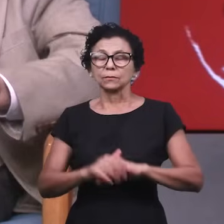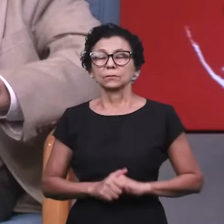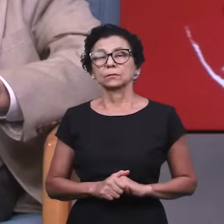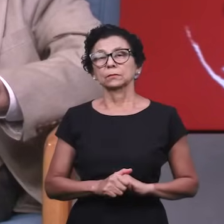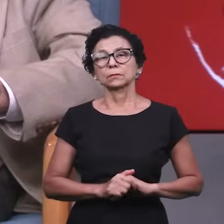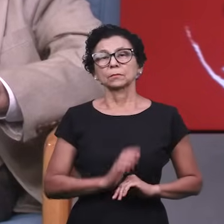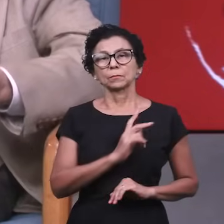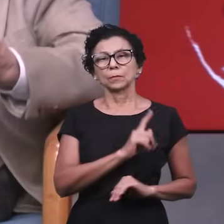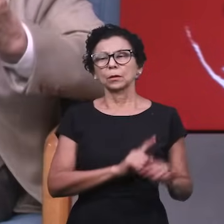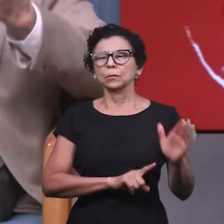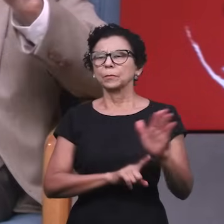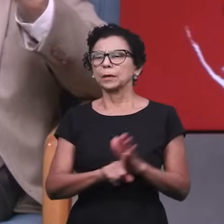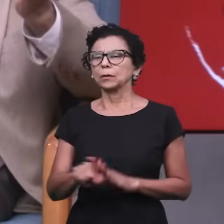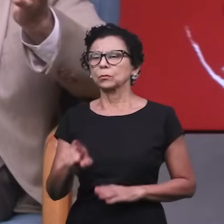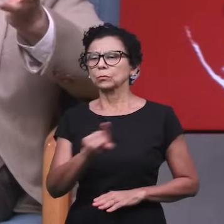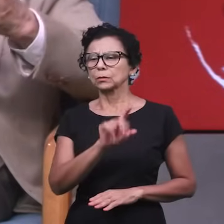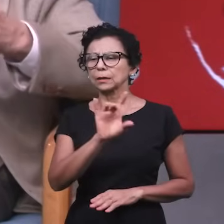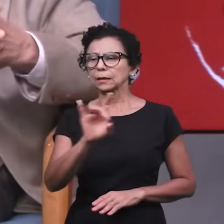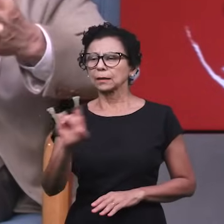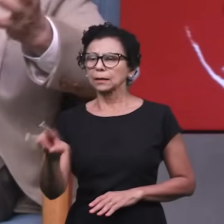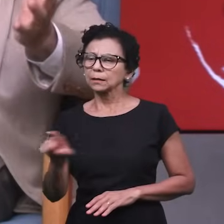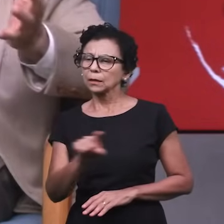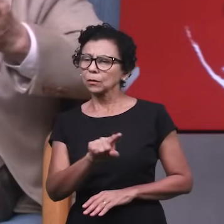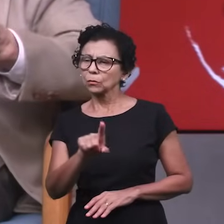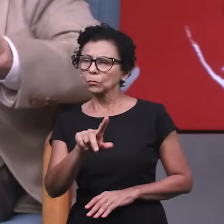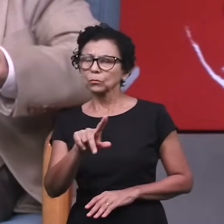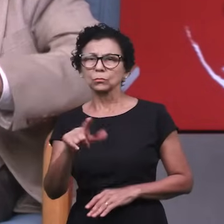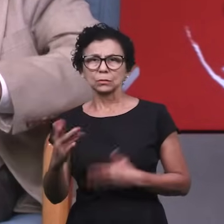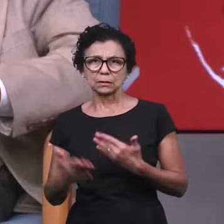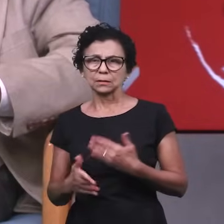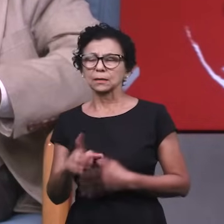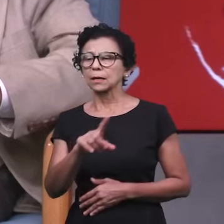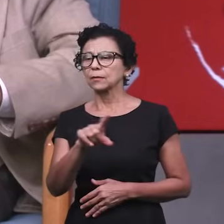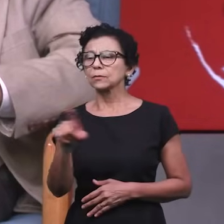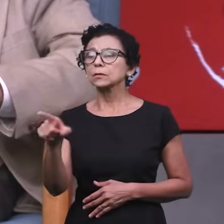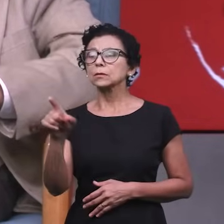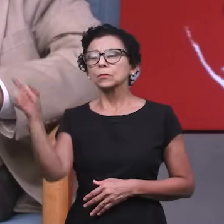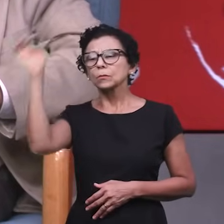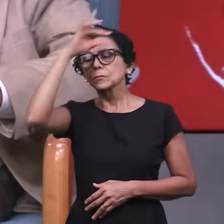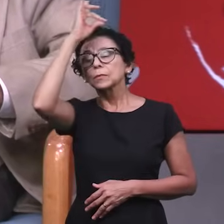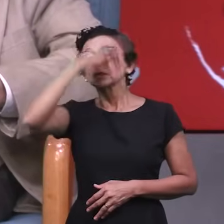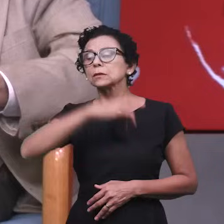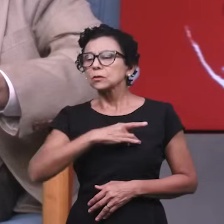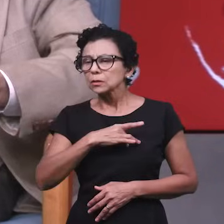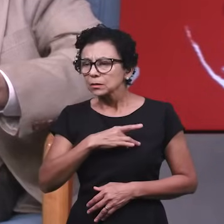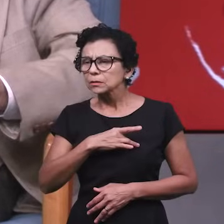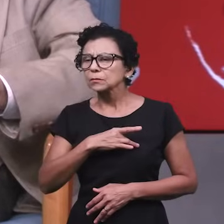aos irmãos sobre o batismo com o Espírito Santo e os irmãos confessam ali